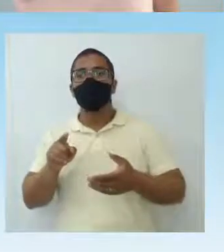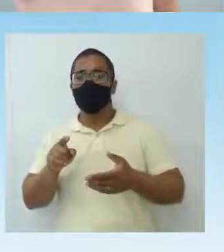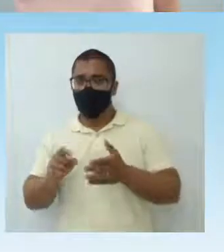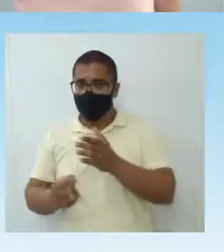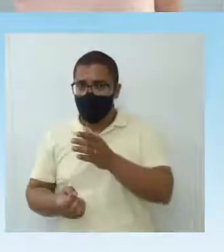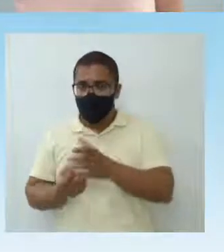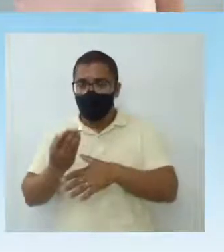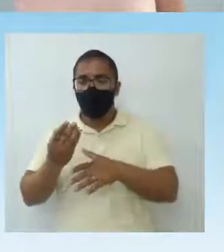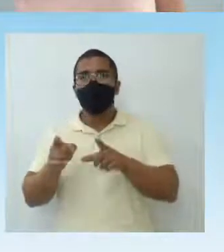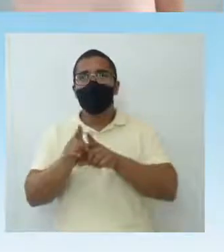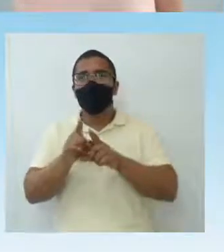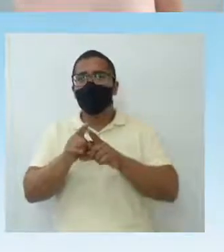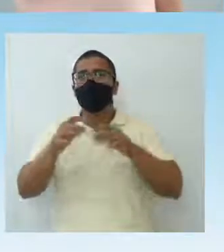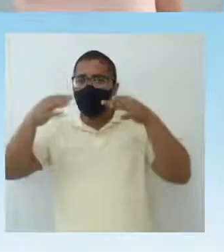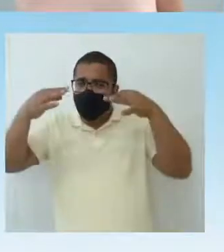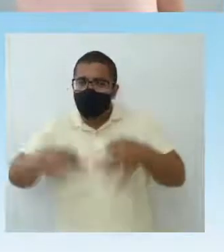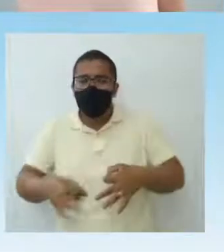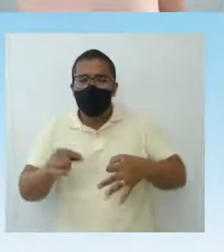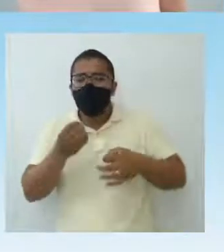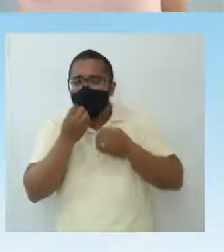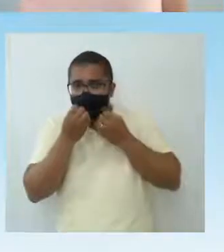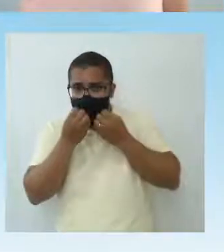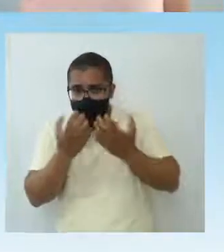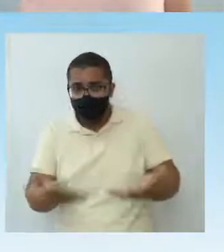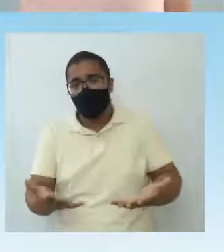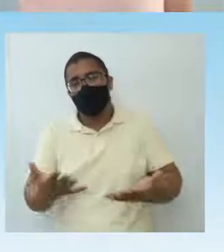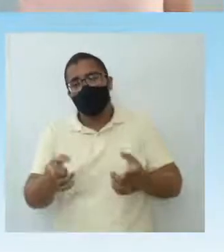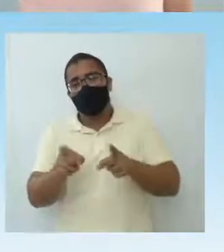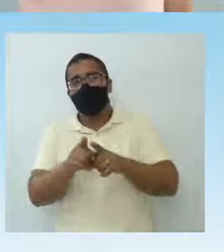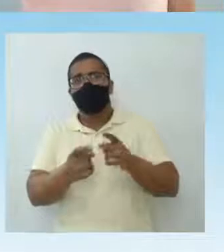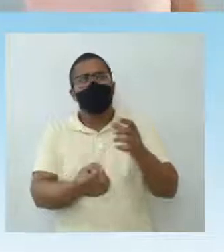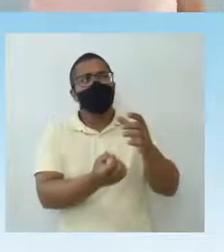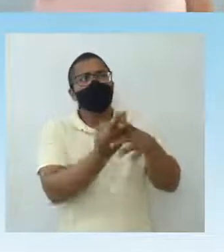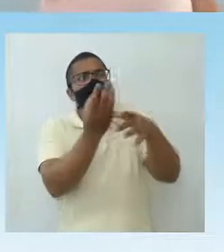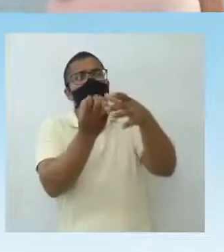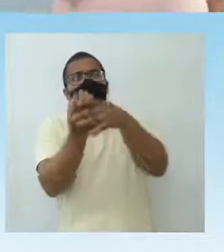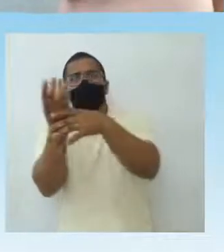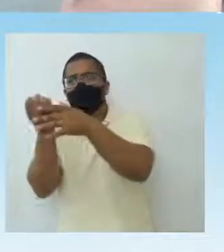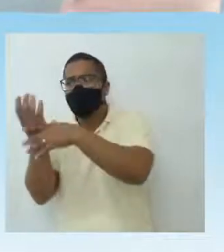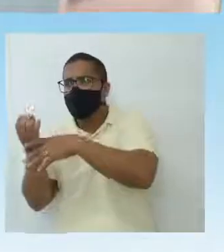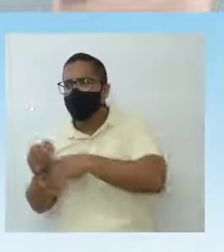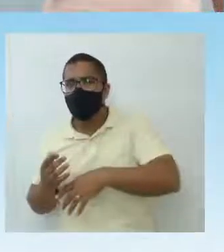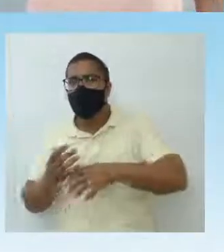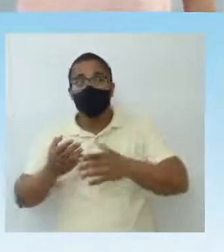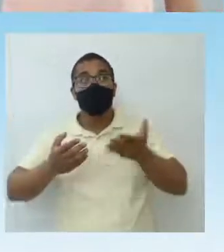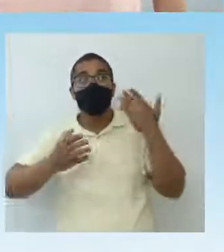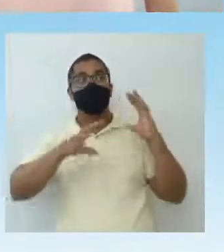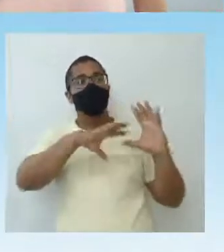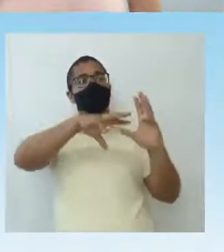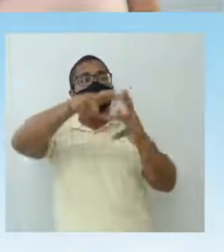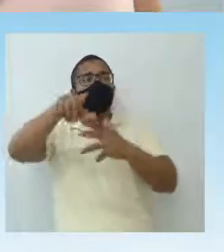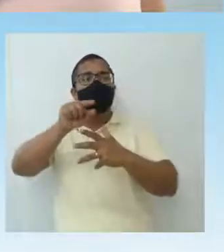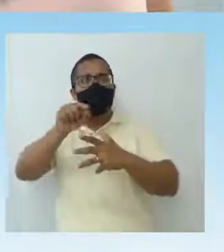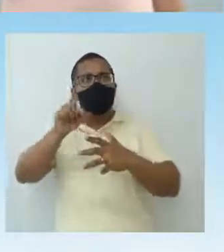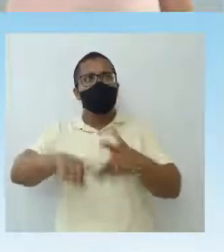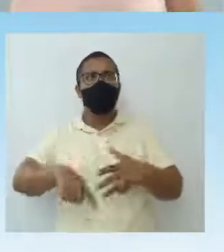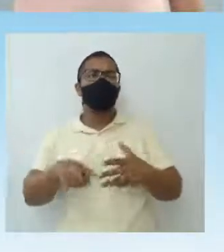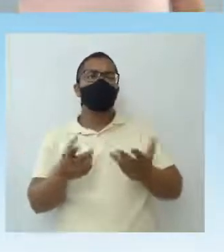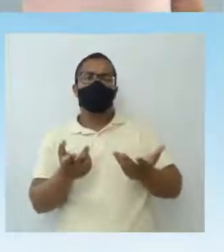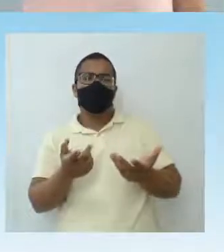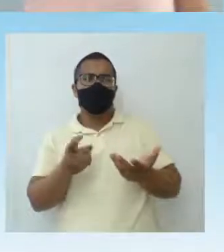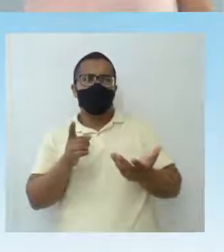também quando afirmou a bondade e a maravilha da criação, no tempo em que o mundo era visto como